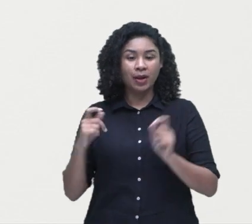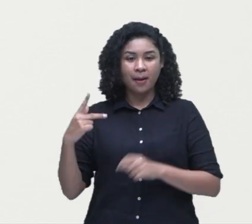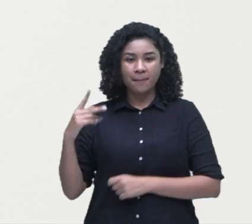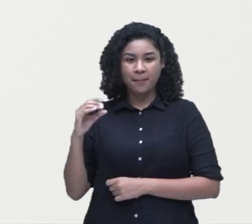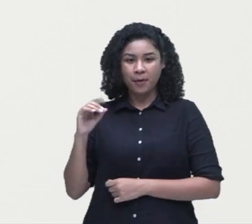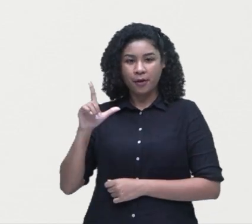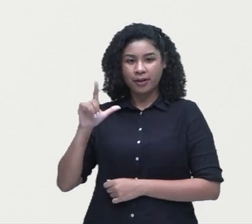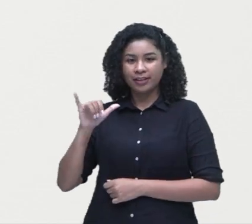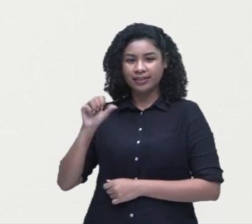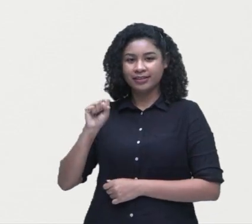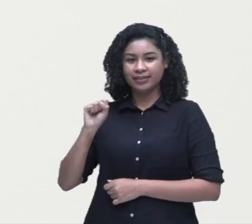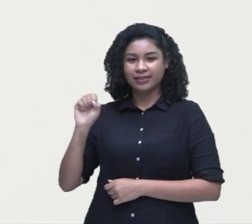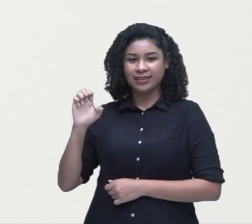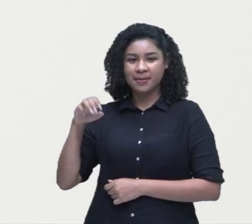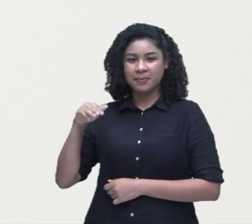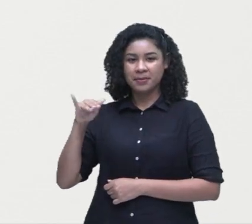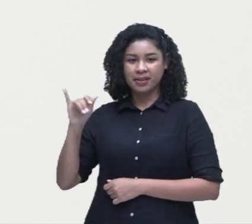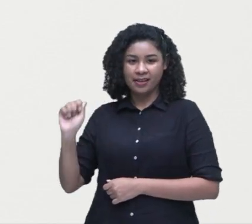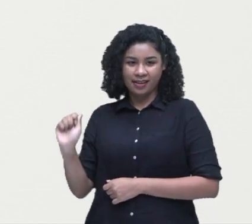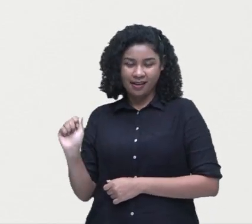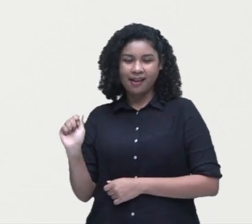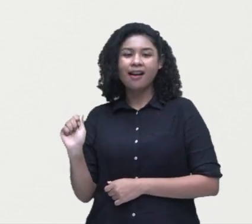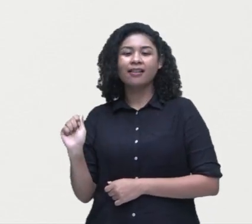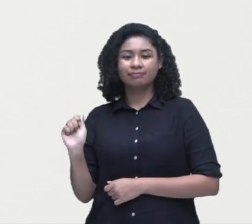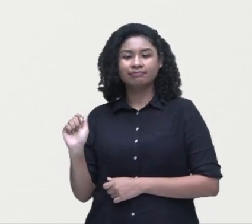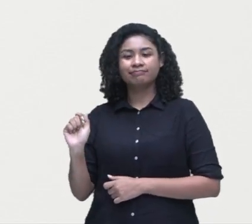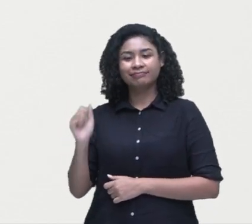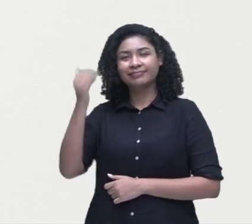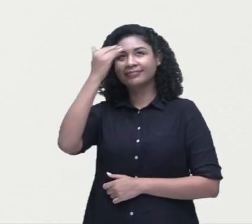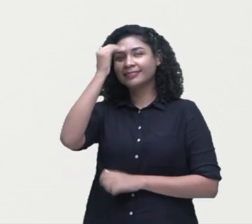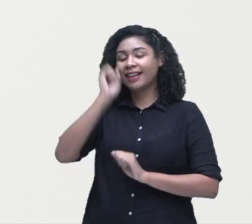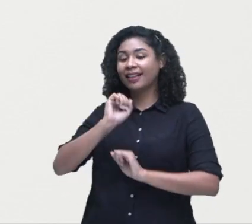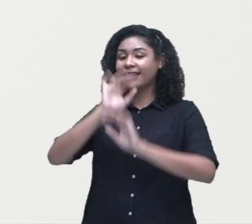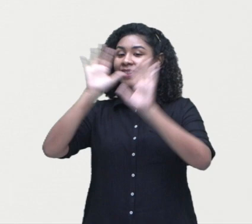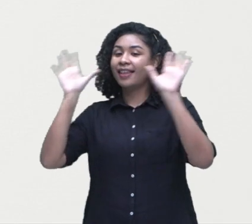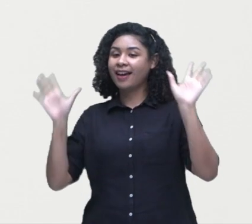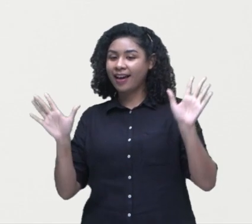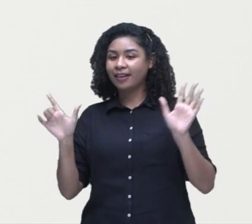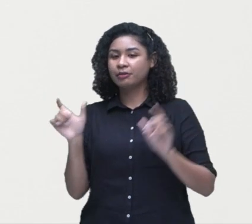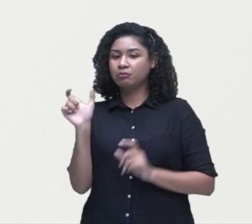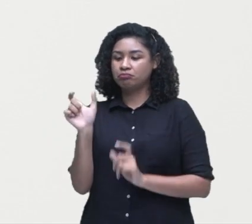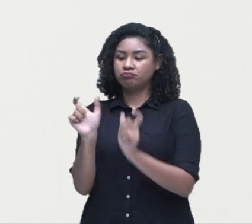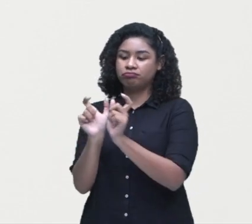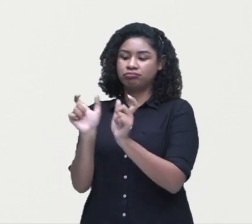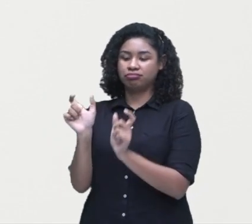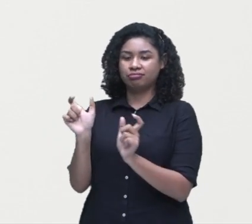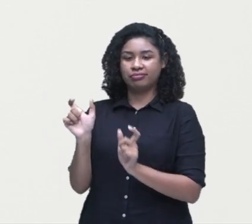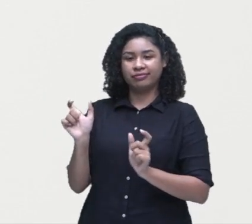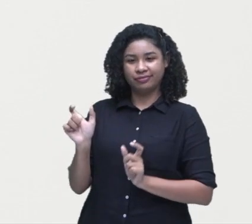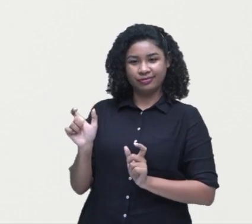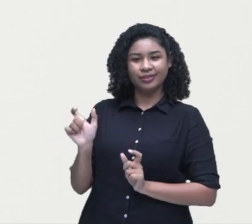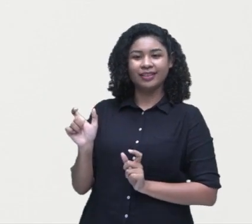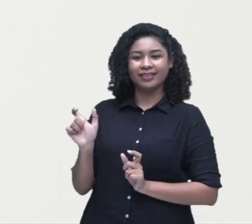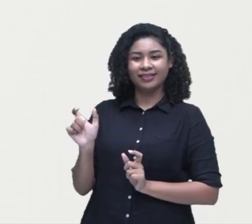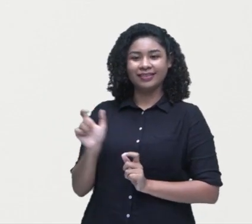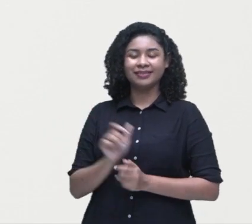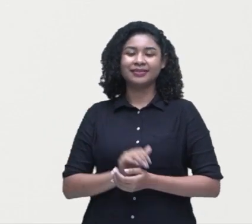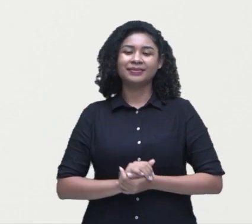polissemia, né? Então está claro que são palavras